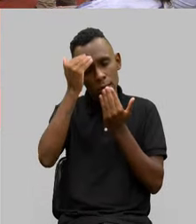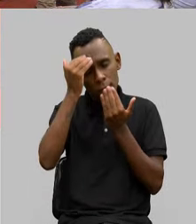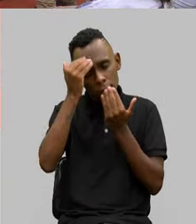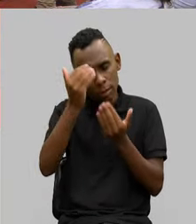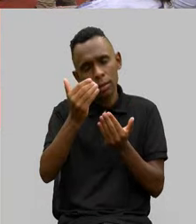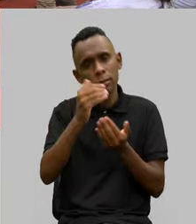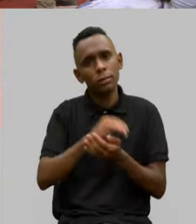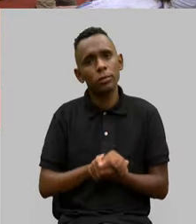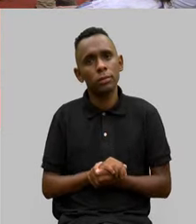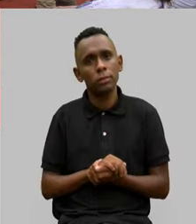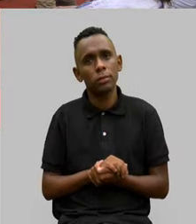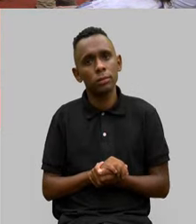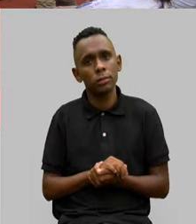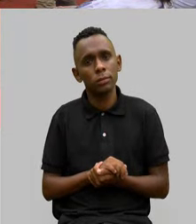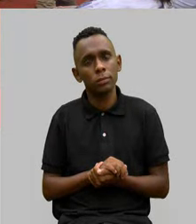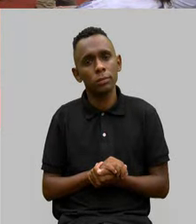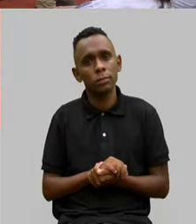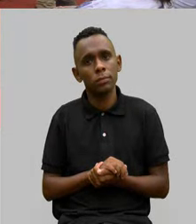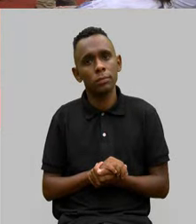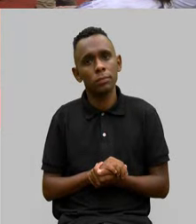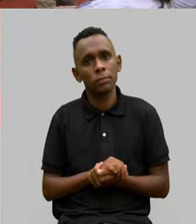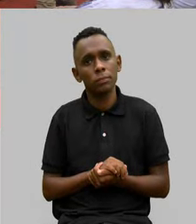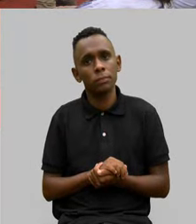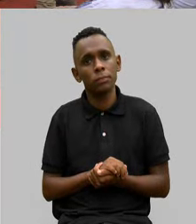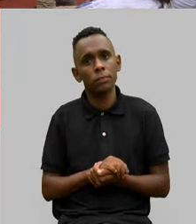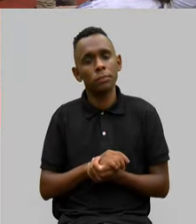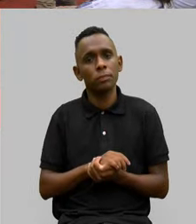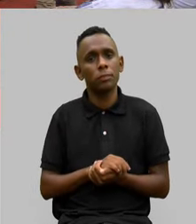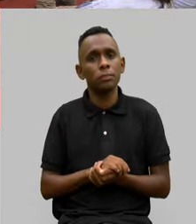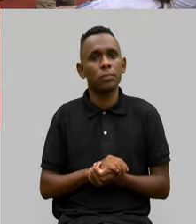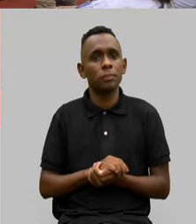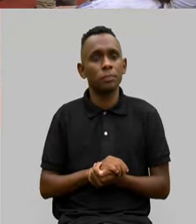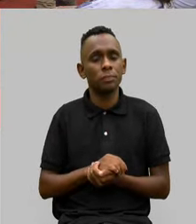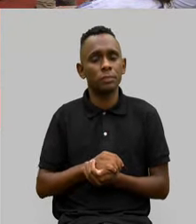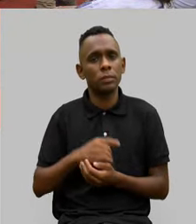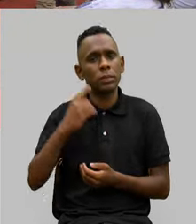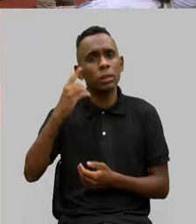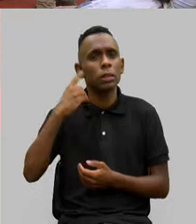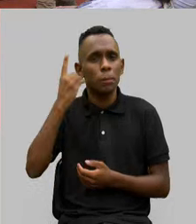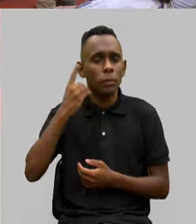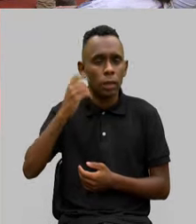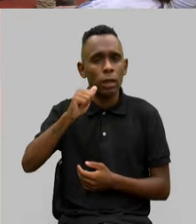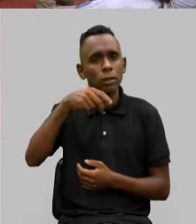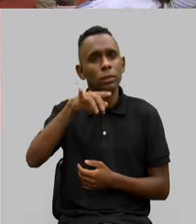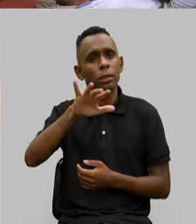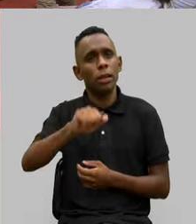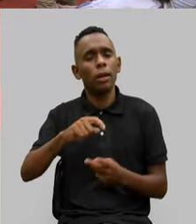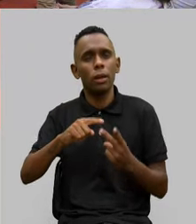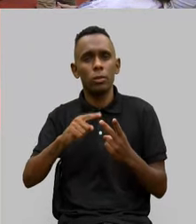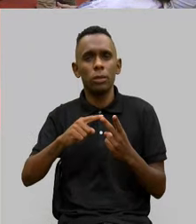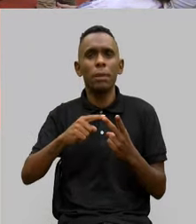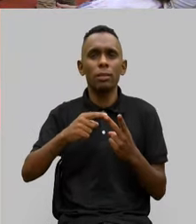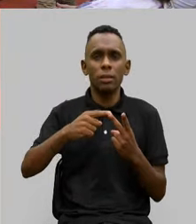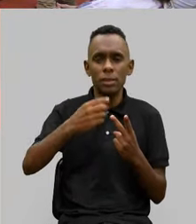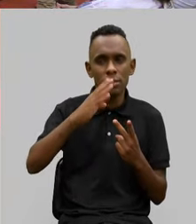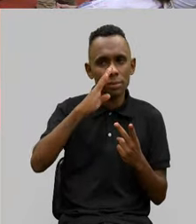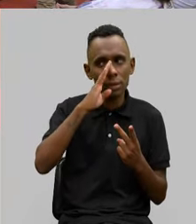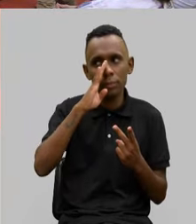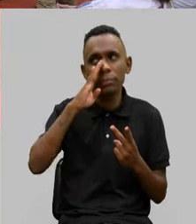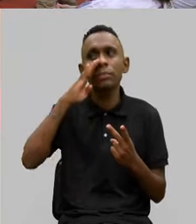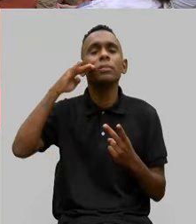agradecer nas na pessoa da deputada Andreia de Jesus e da deputada Beatrice Serqueira essa